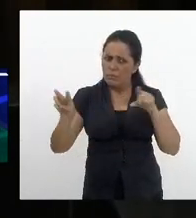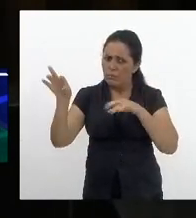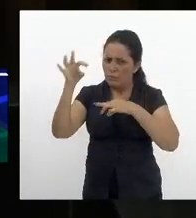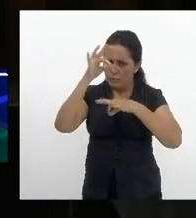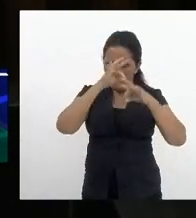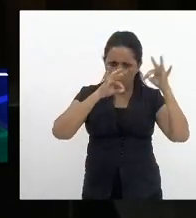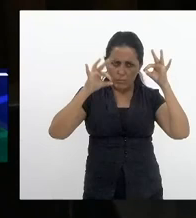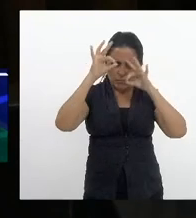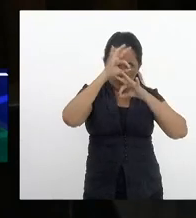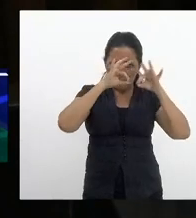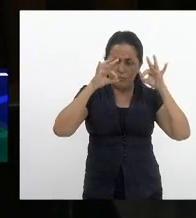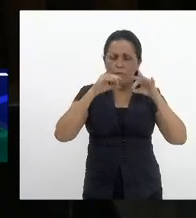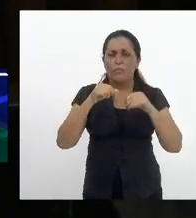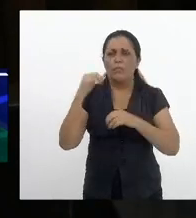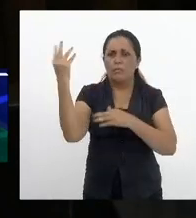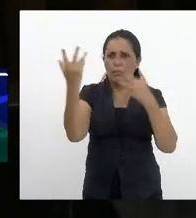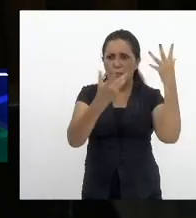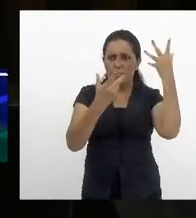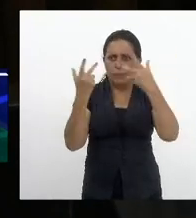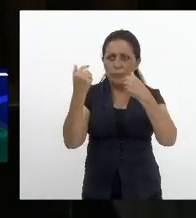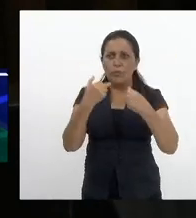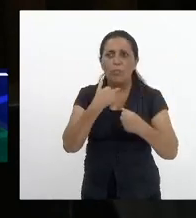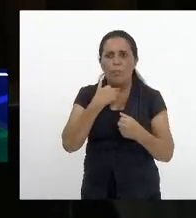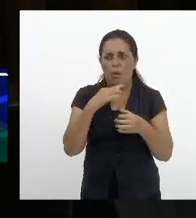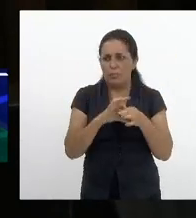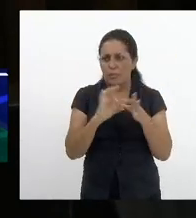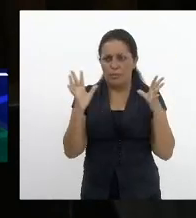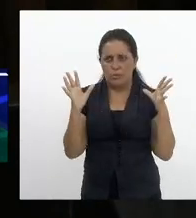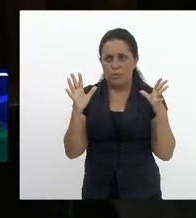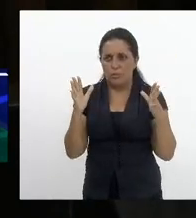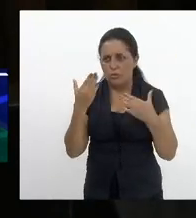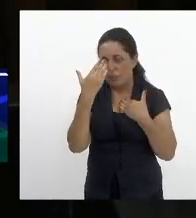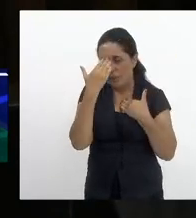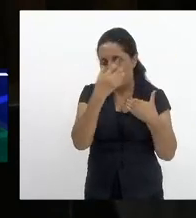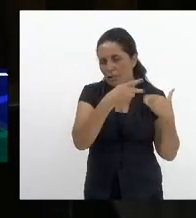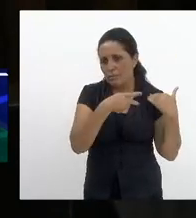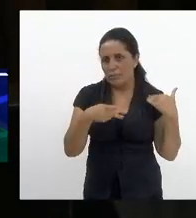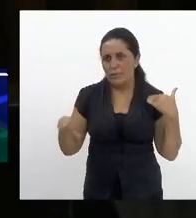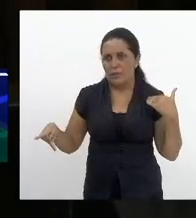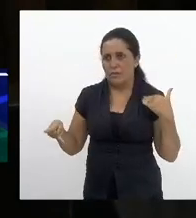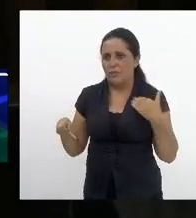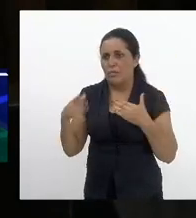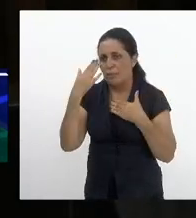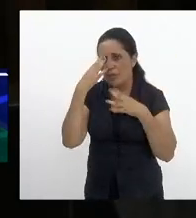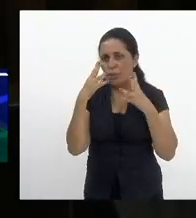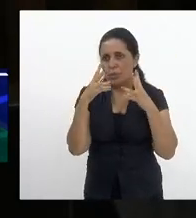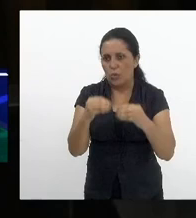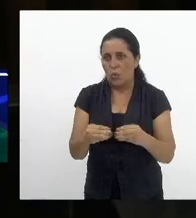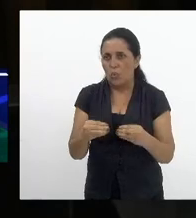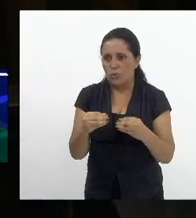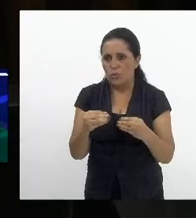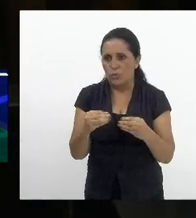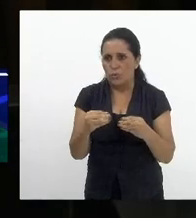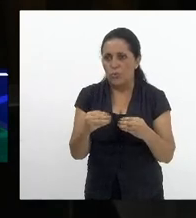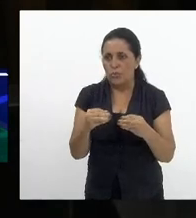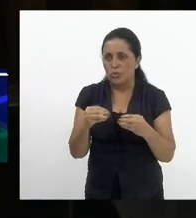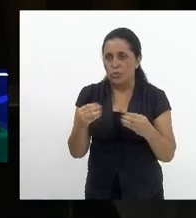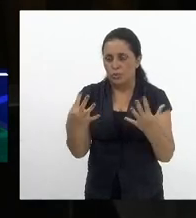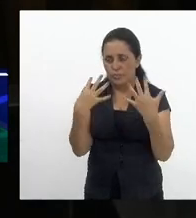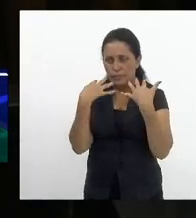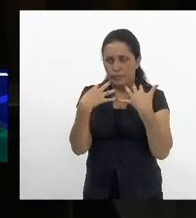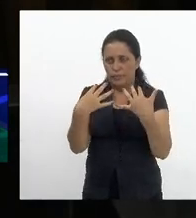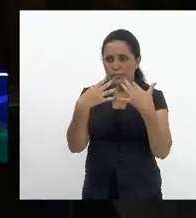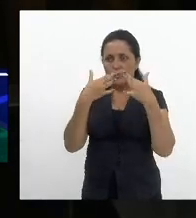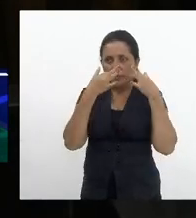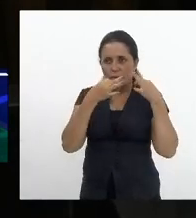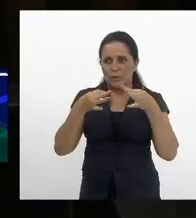pode permitir isso em definitivo. Muito obrigado, senhora presidente. Muito obrigado a todos que nos ouvem, que nos assistem